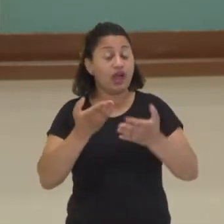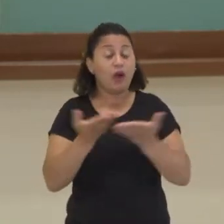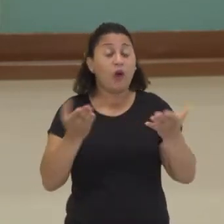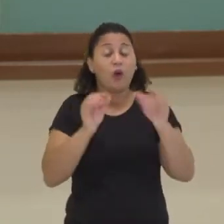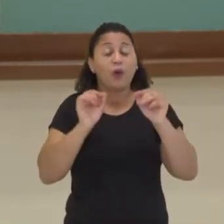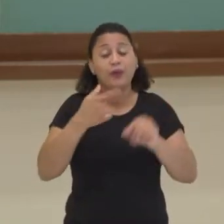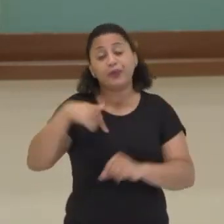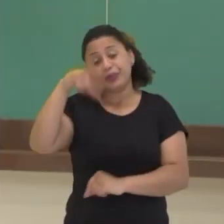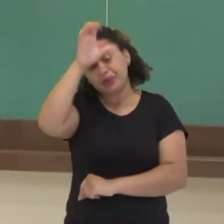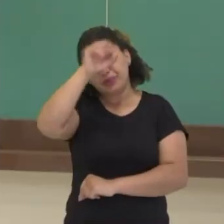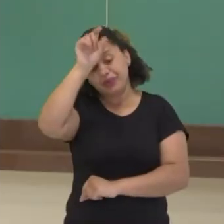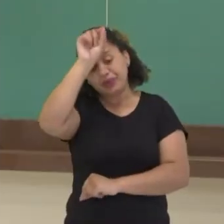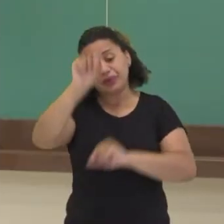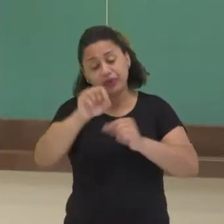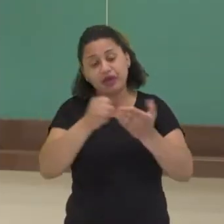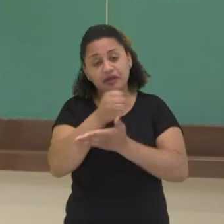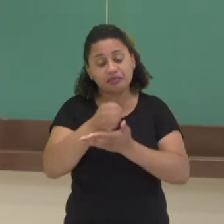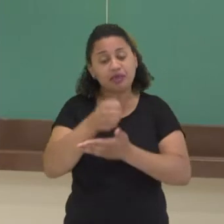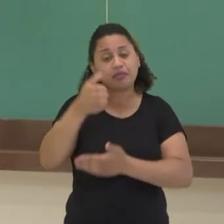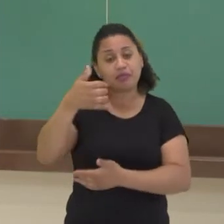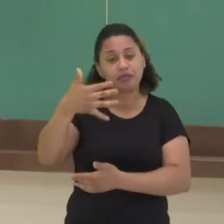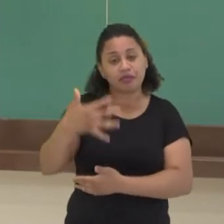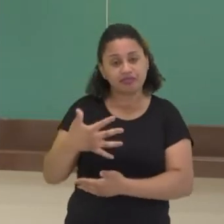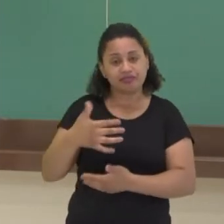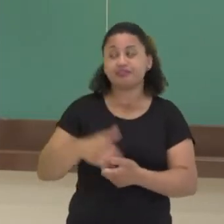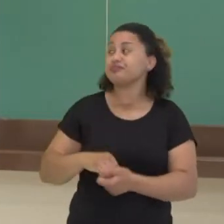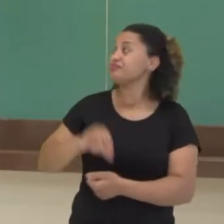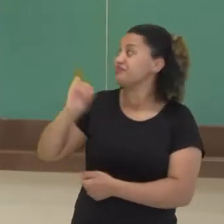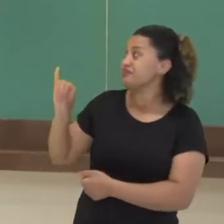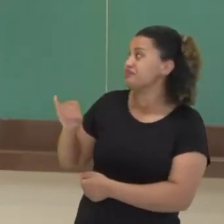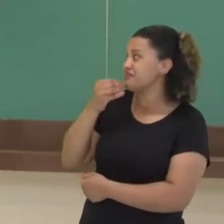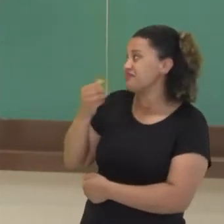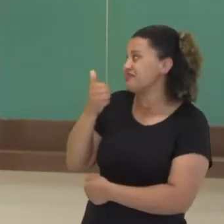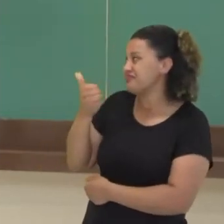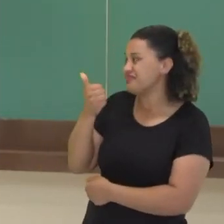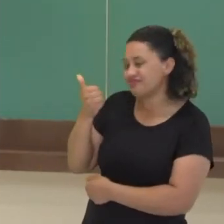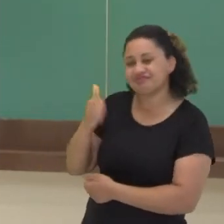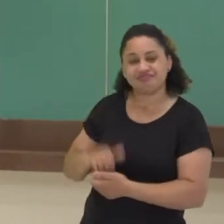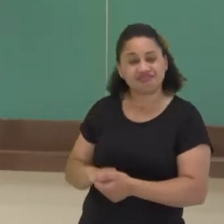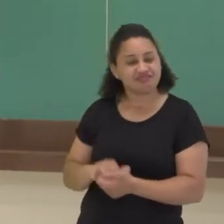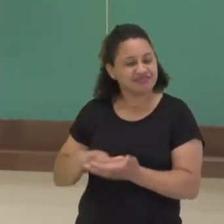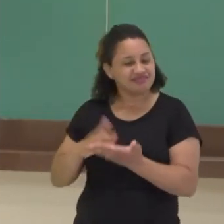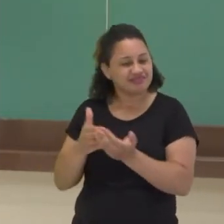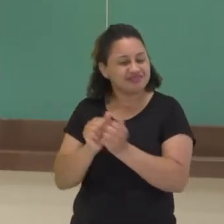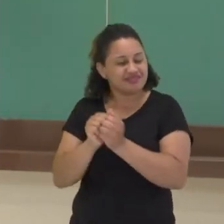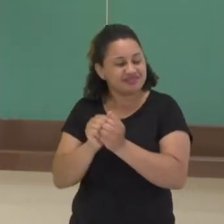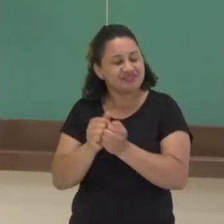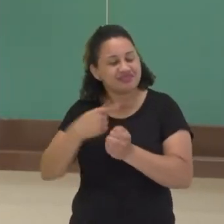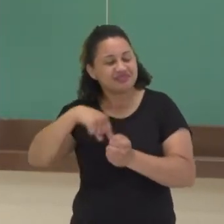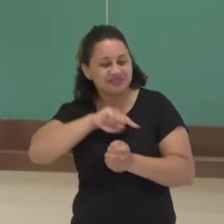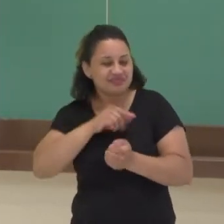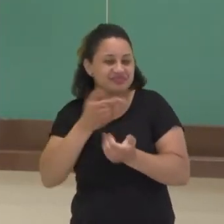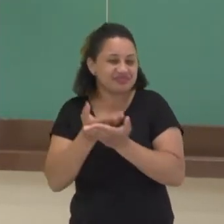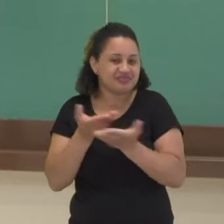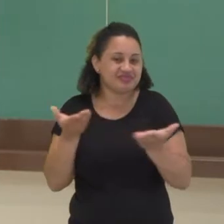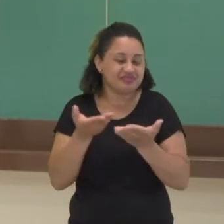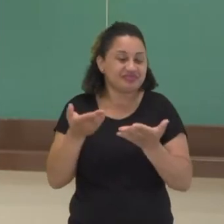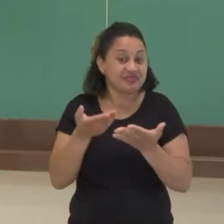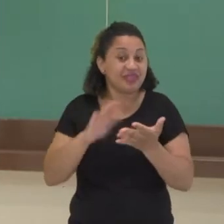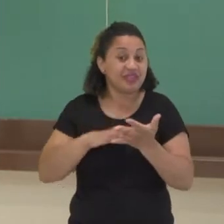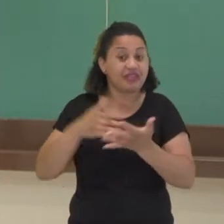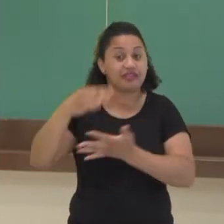princípio de contagem. Olá, Jéssica, tudo bem? Seja bem-vinda. Ela vai nos acompanhar também como intérprete de Libras.